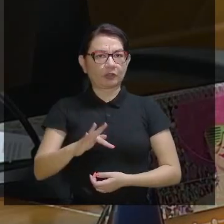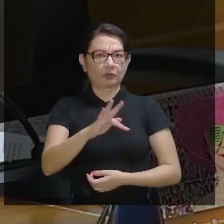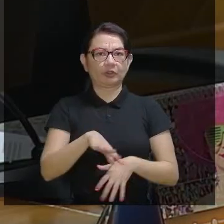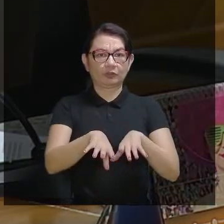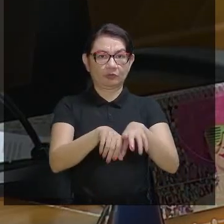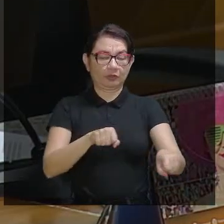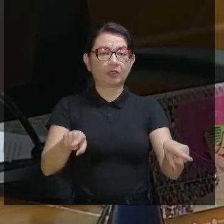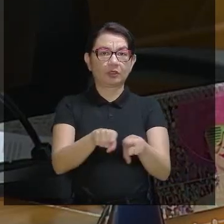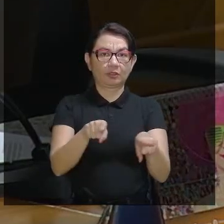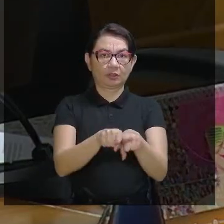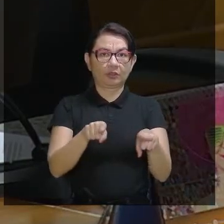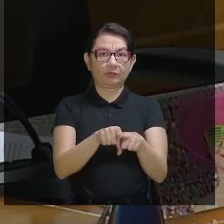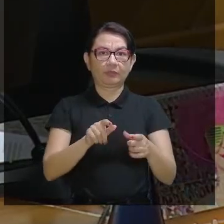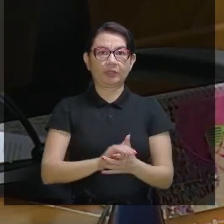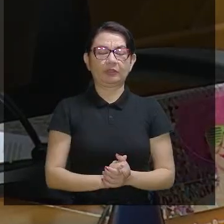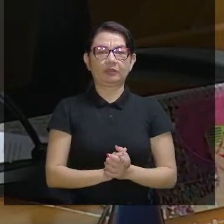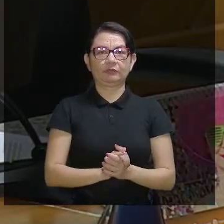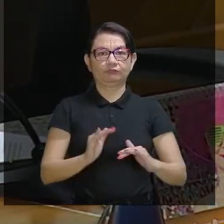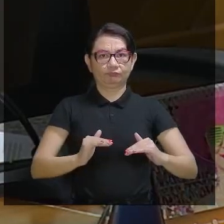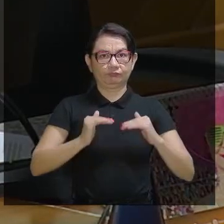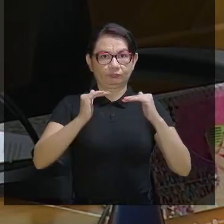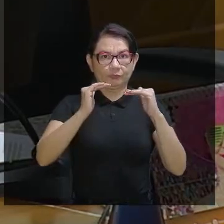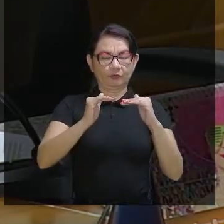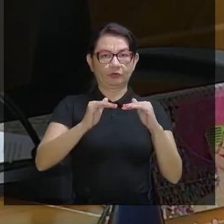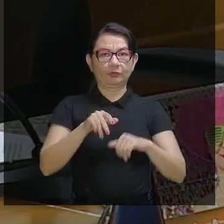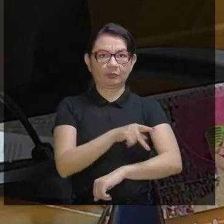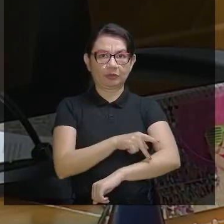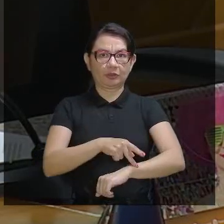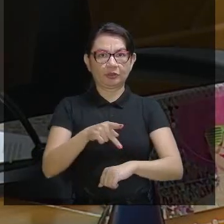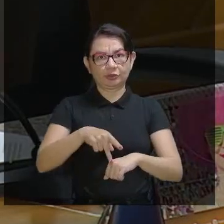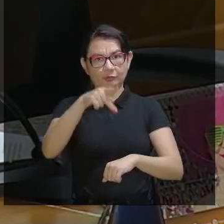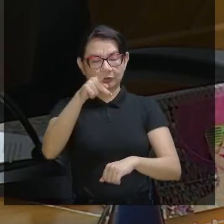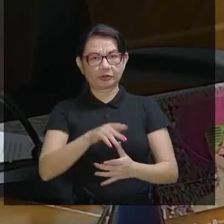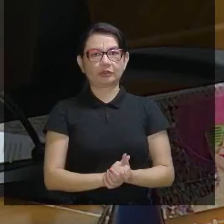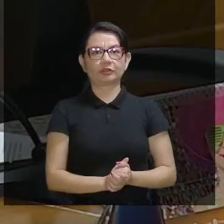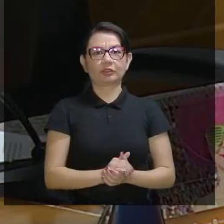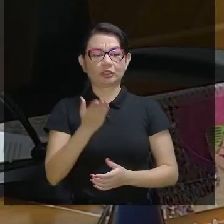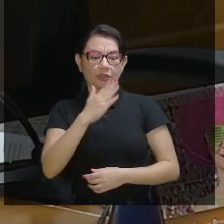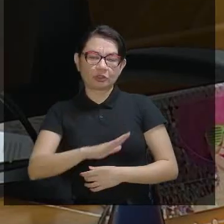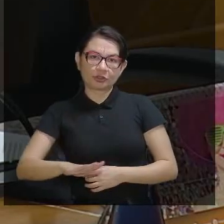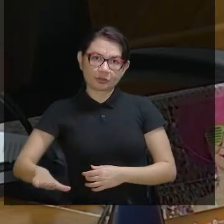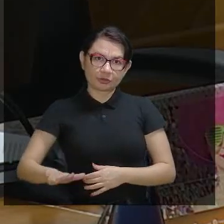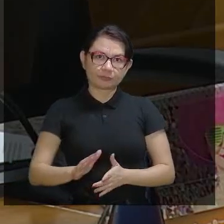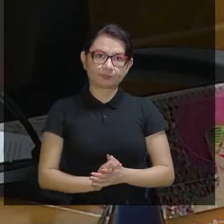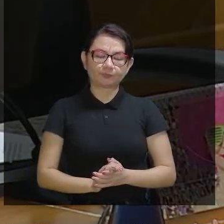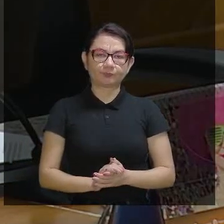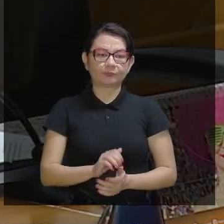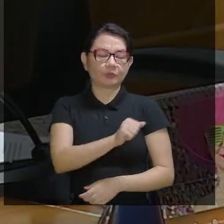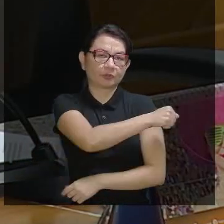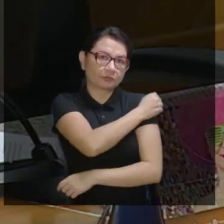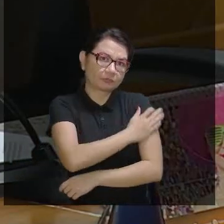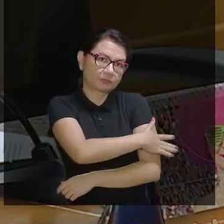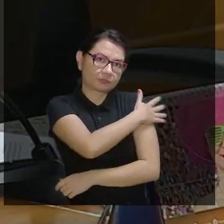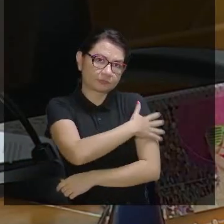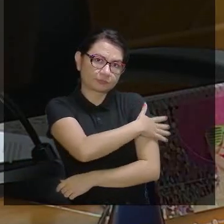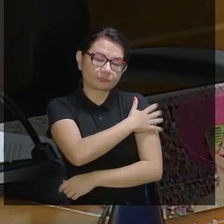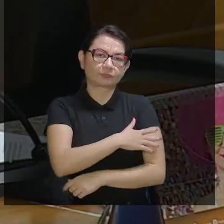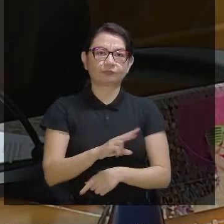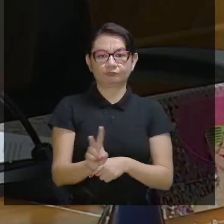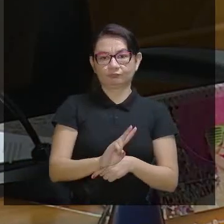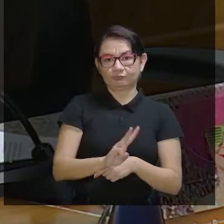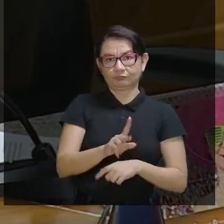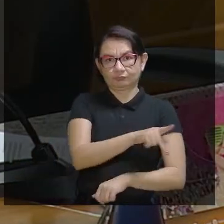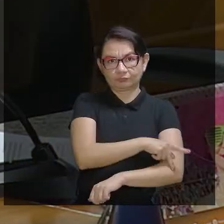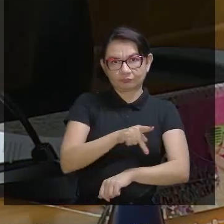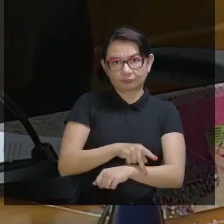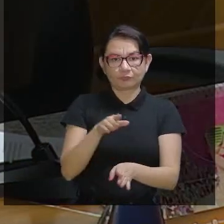formação inclui, além da graduação em pedagogia, especializações em educação pré-escolar com foco em alfabetização, supervisão